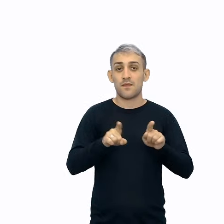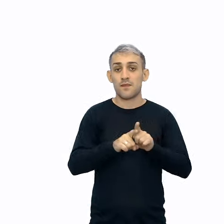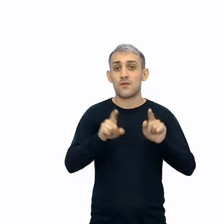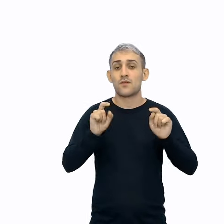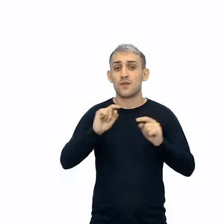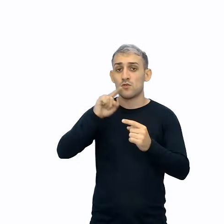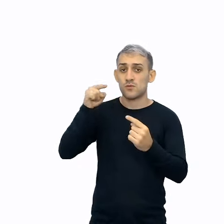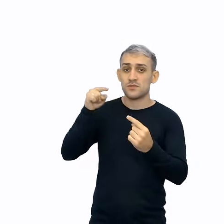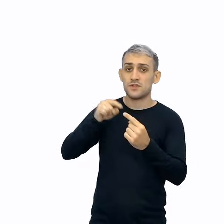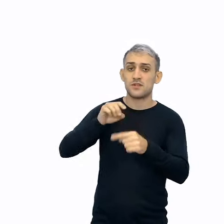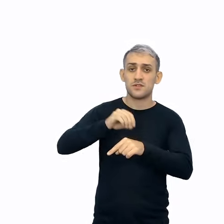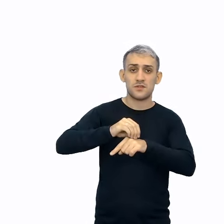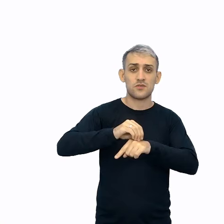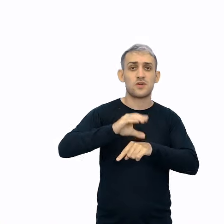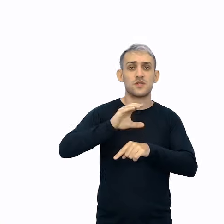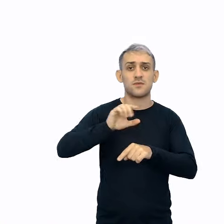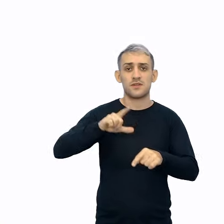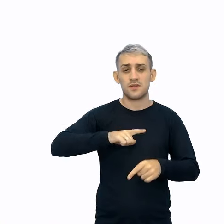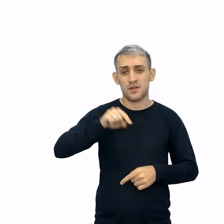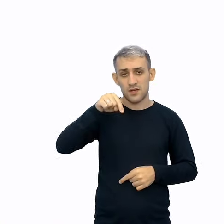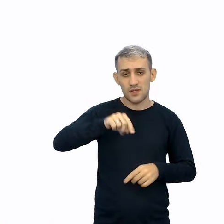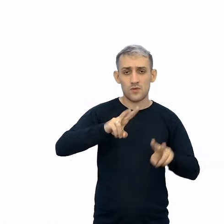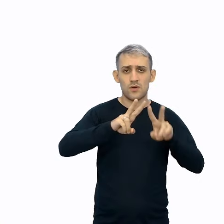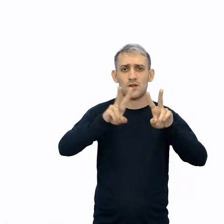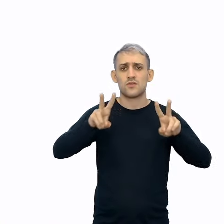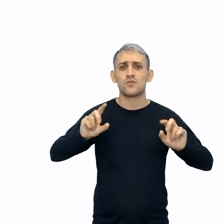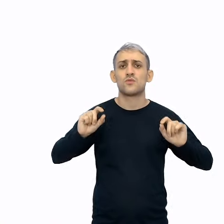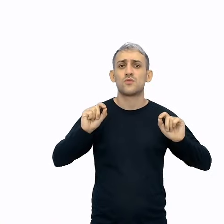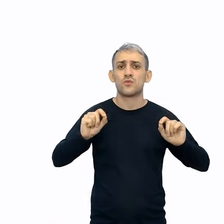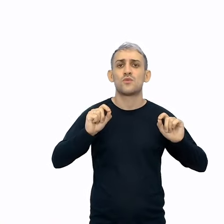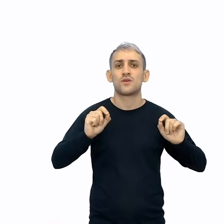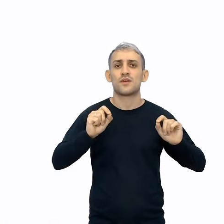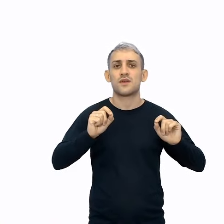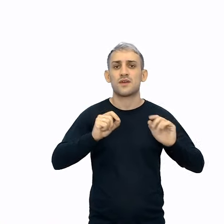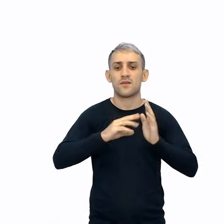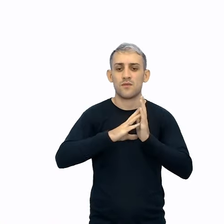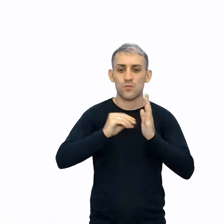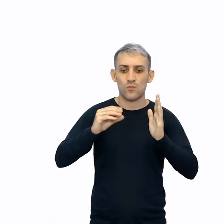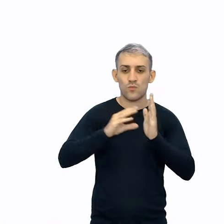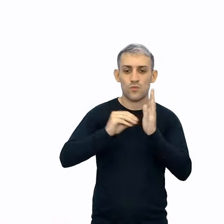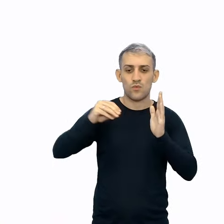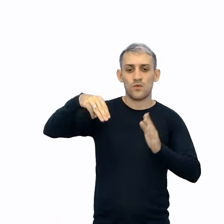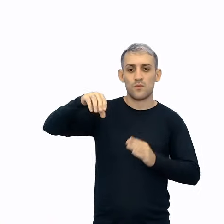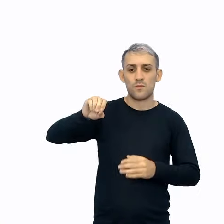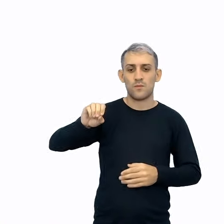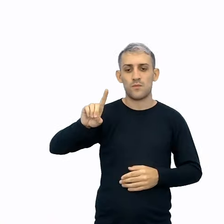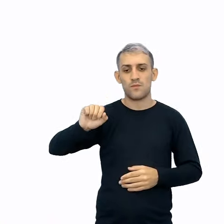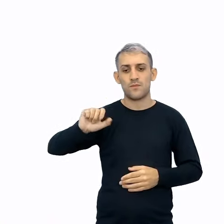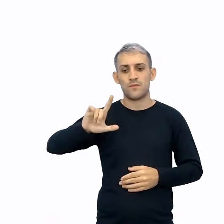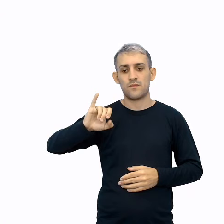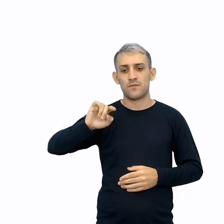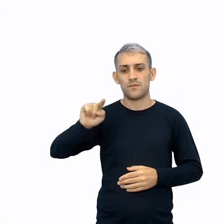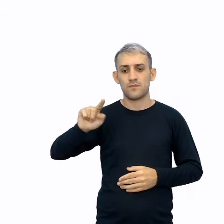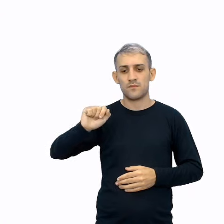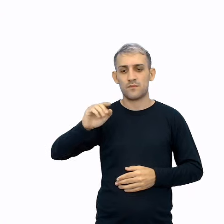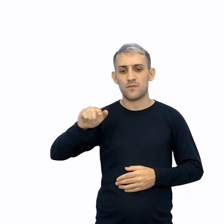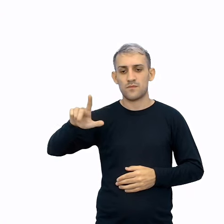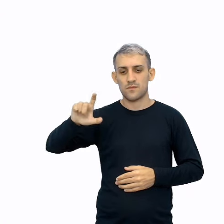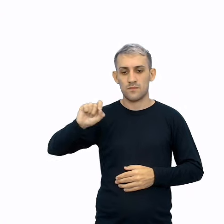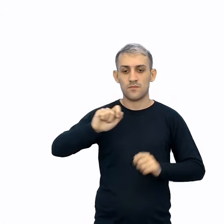o objeto de conhecimento tratado aqui que é a questão da modalização. No próximo slide nós vamos